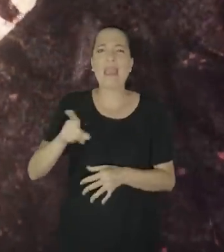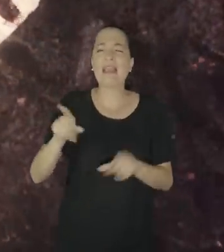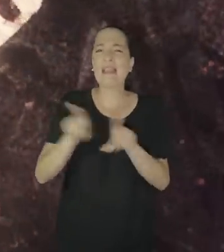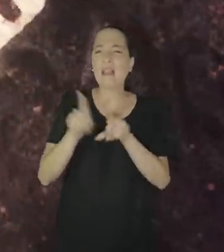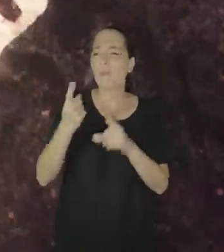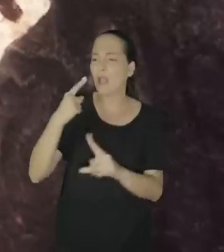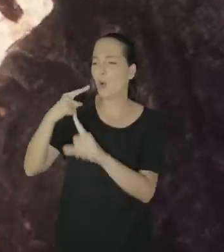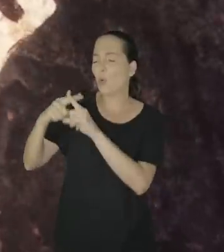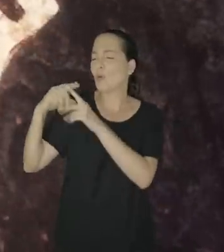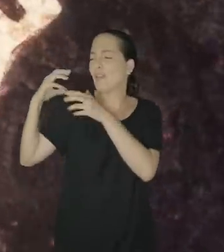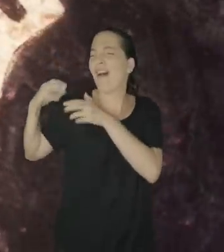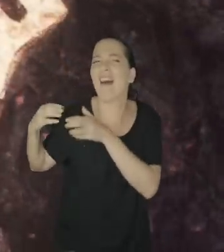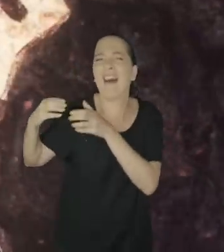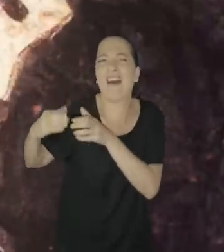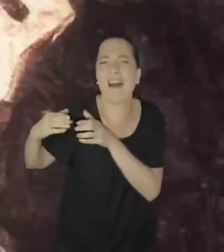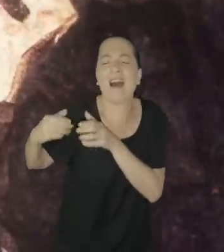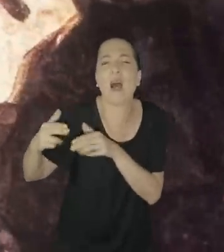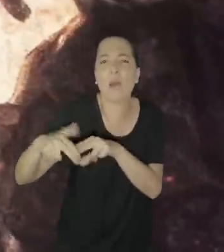você.